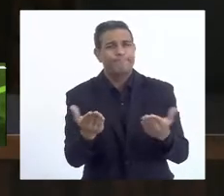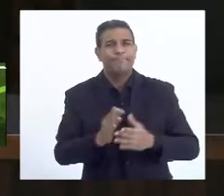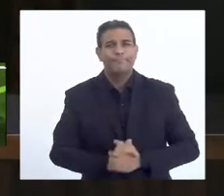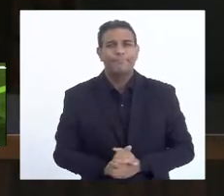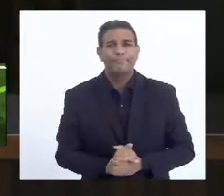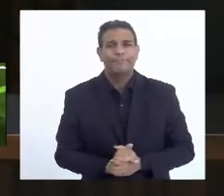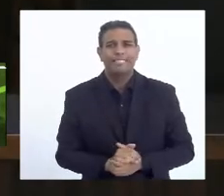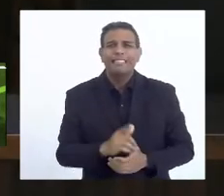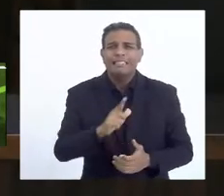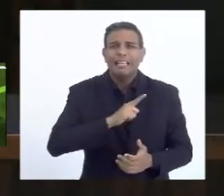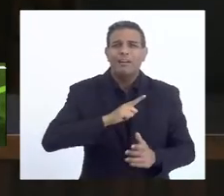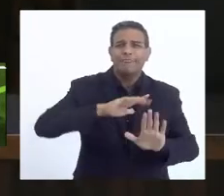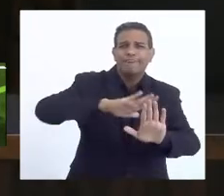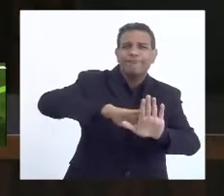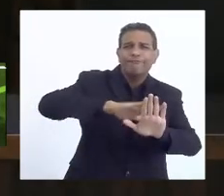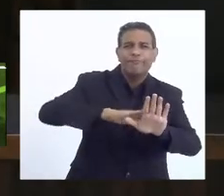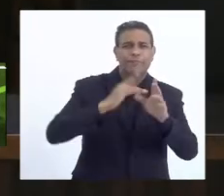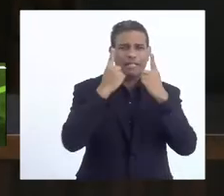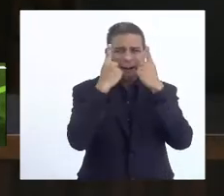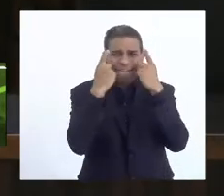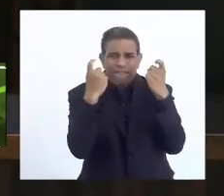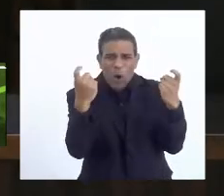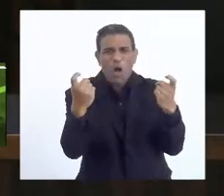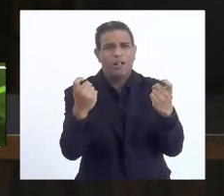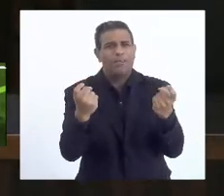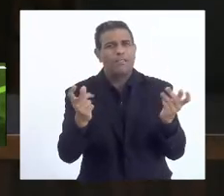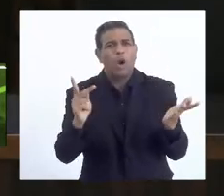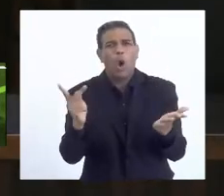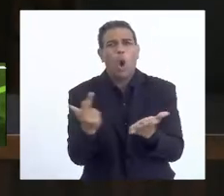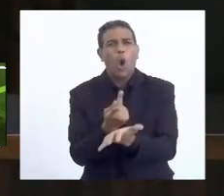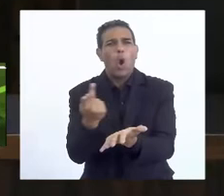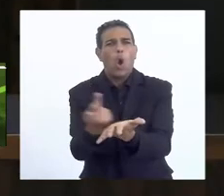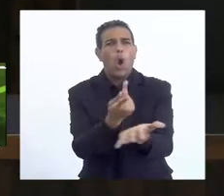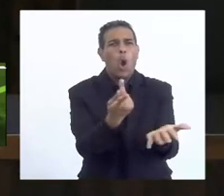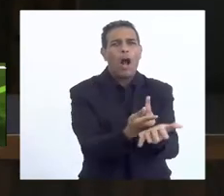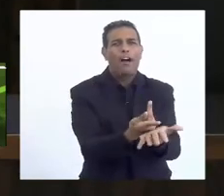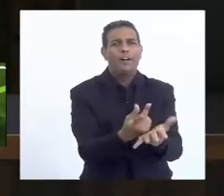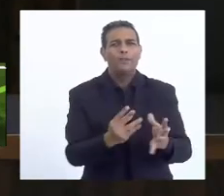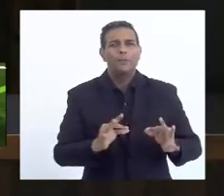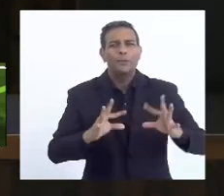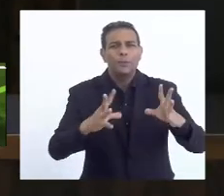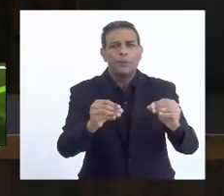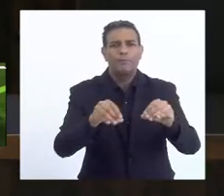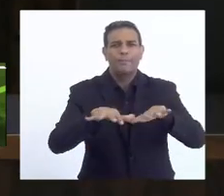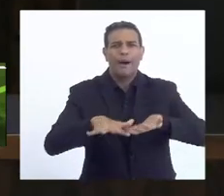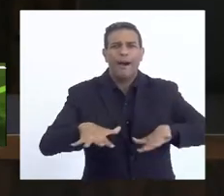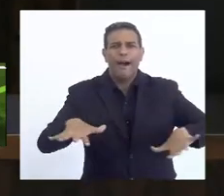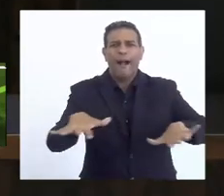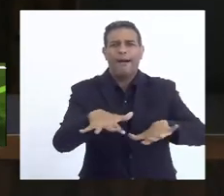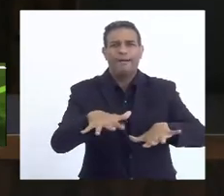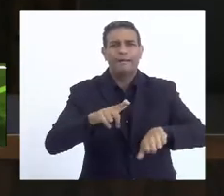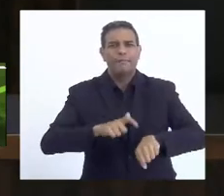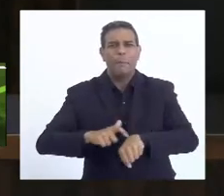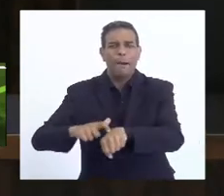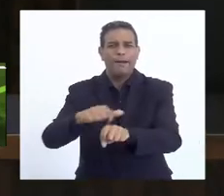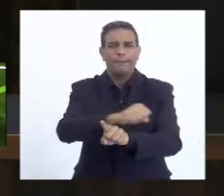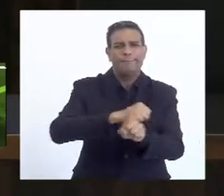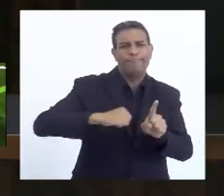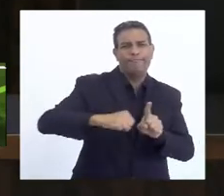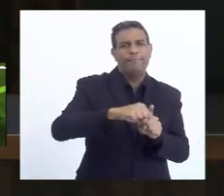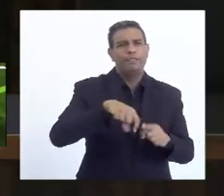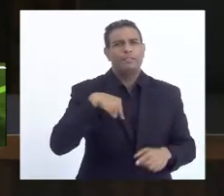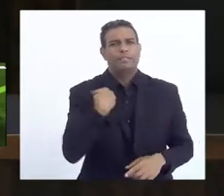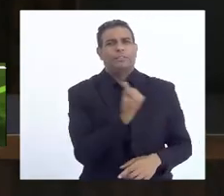essa violência que a gente vê acontecer em todas as instâncias, em todos os momentos, a gente também